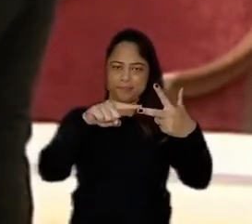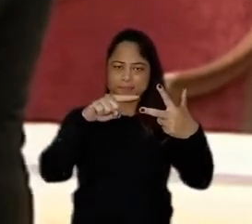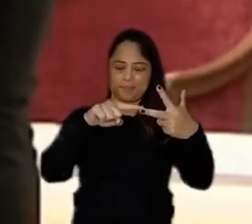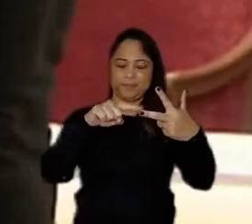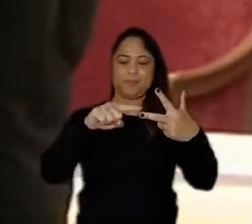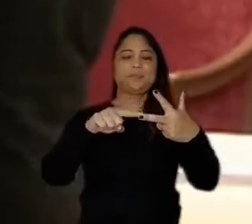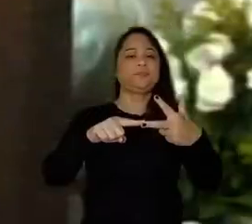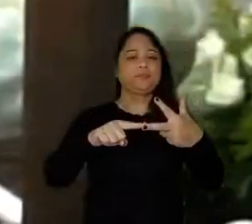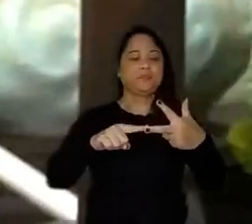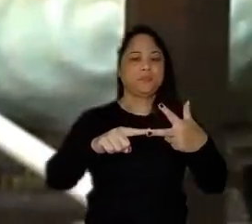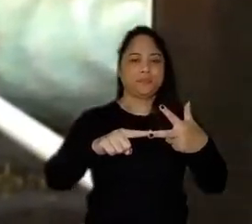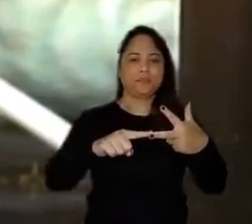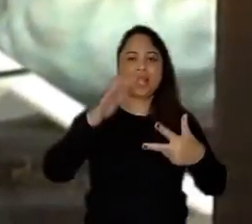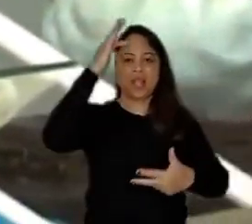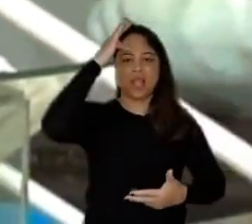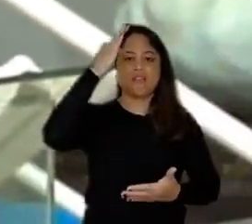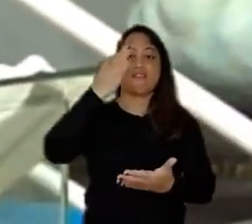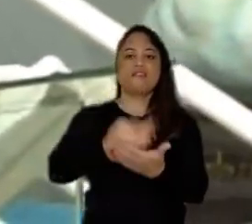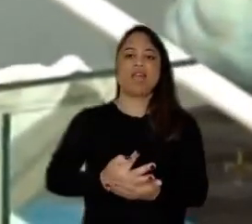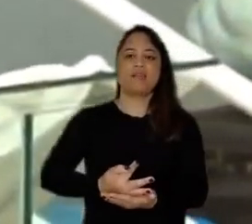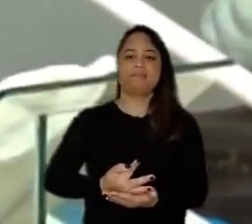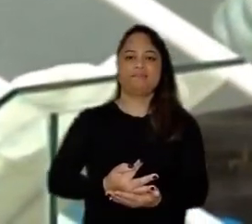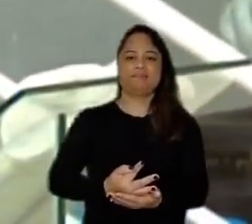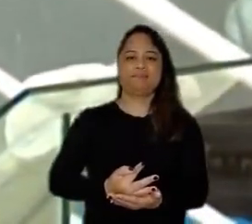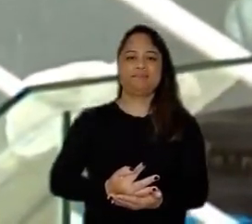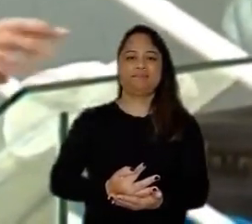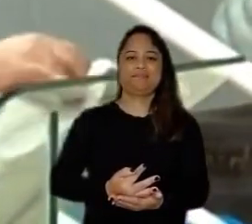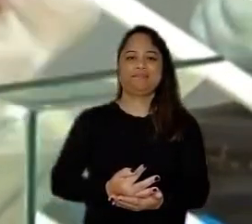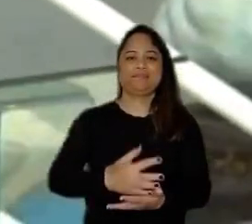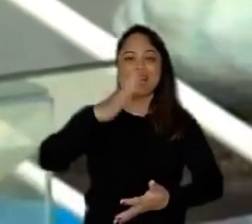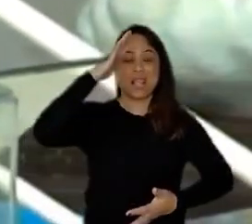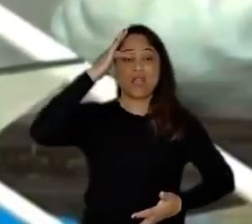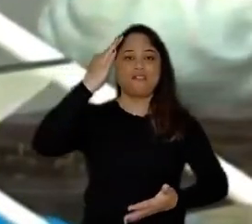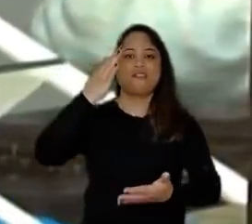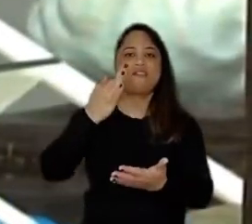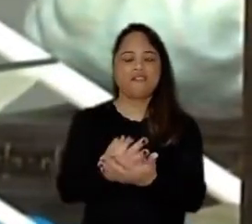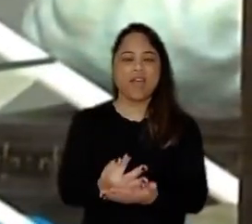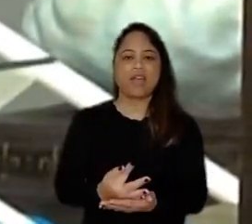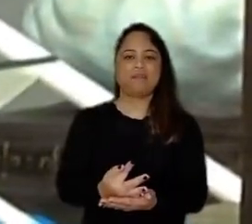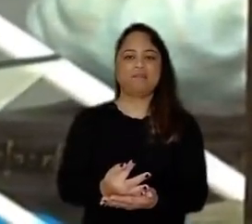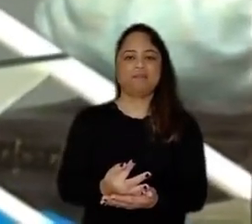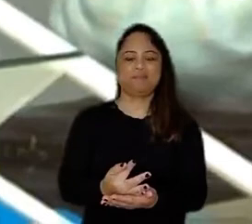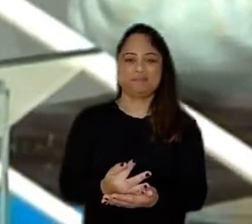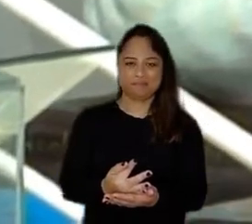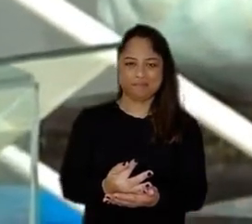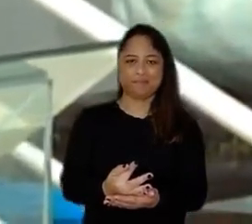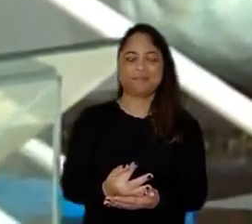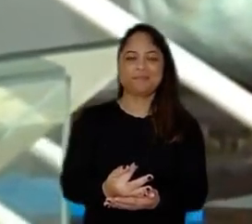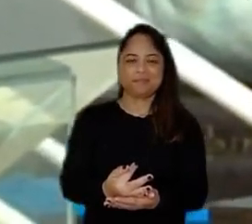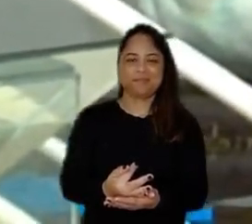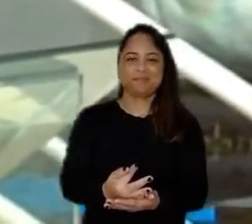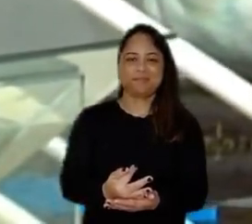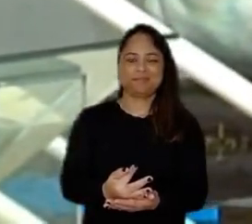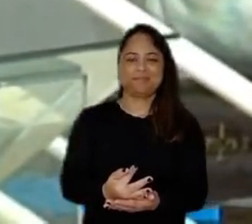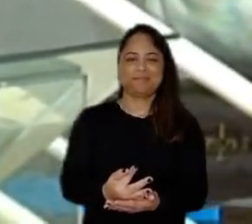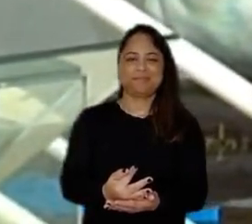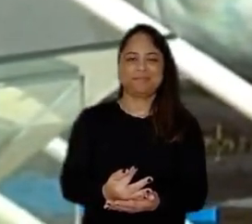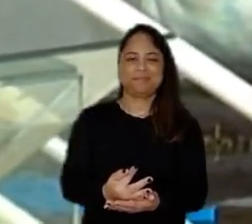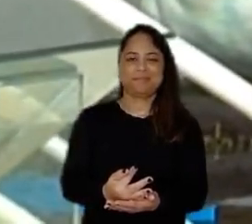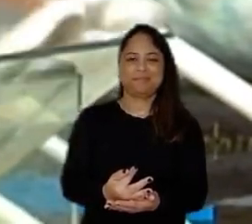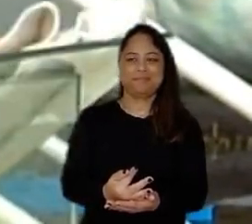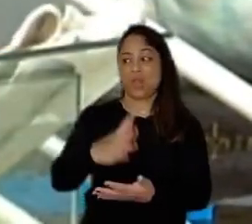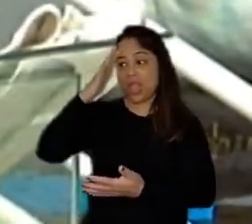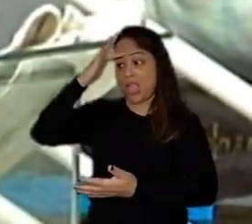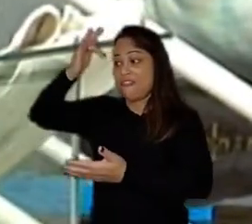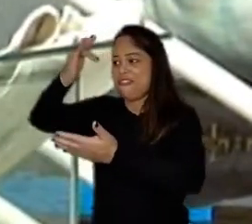da esperança, diga comigo: uma fé pessoal. Fala para quem está do seu lado: fé pessoal. Fala para quem está do outro lado: